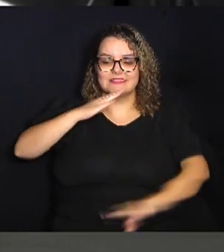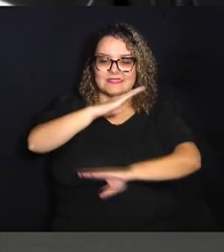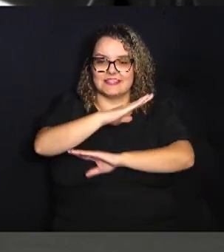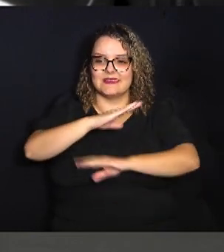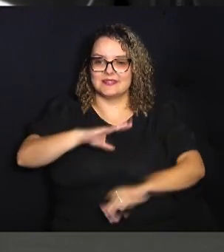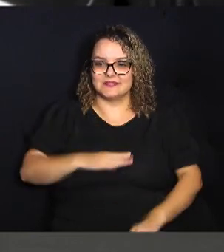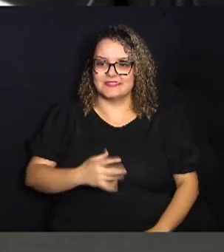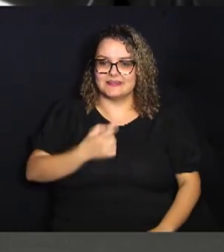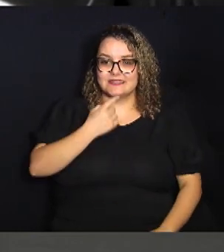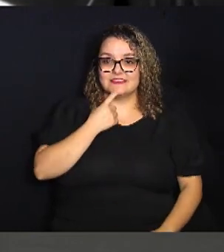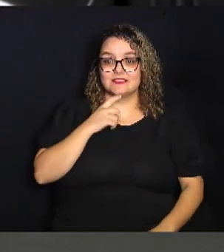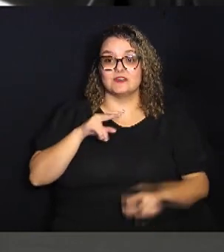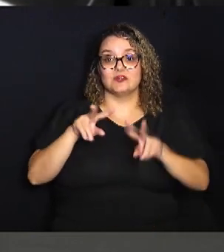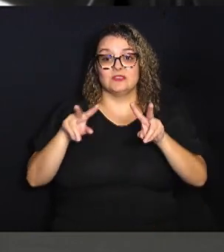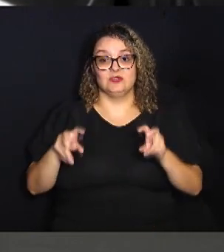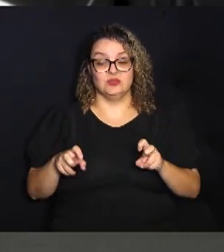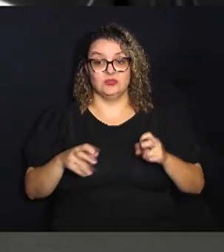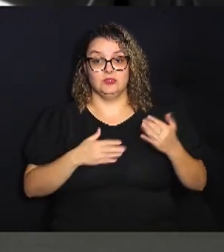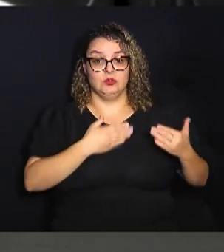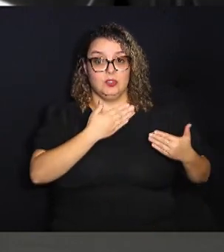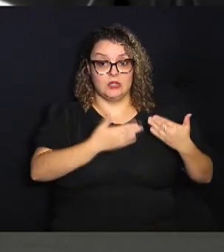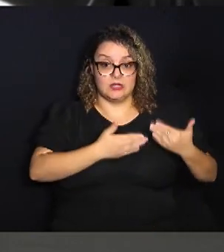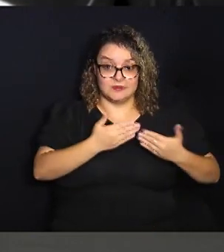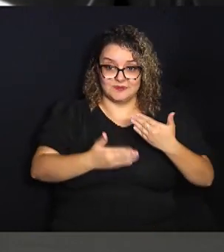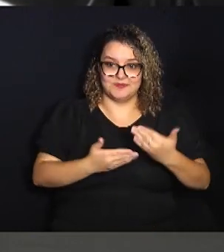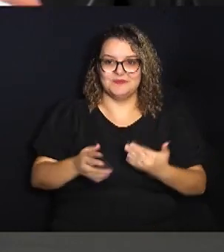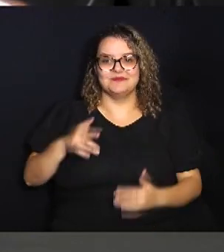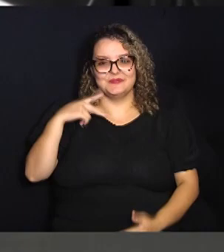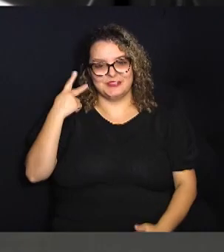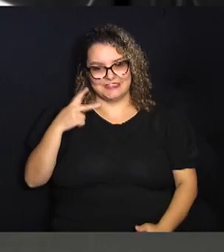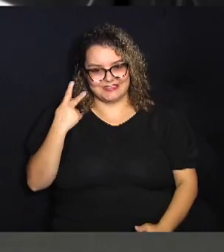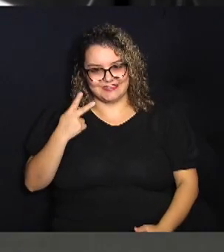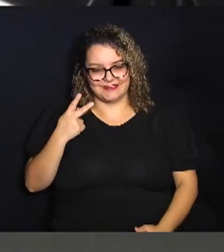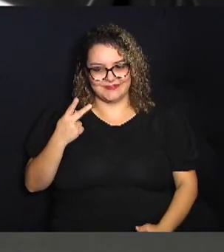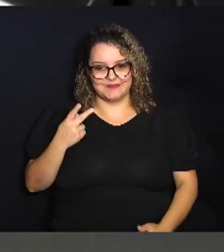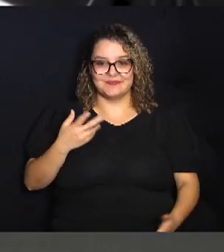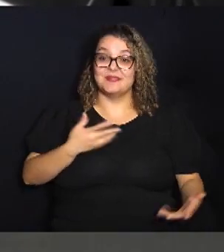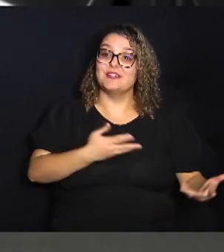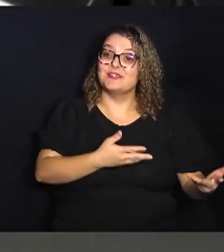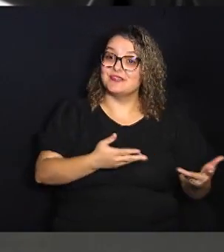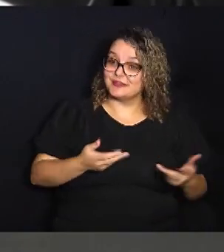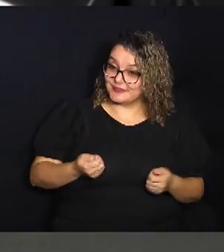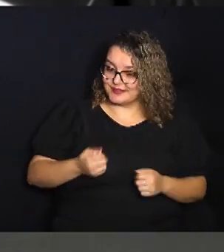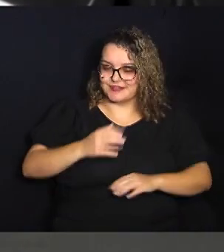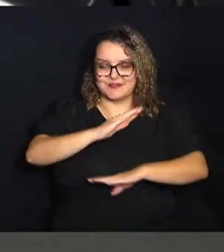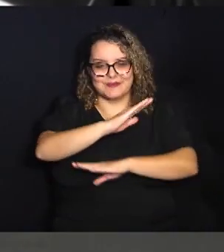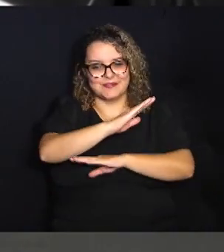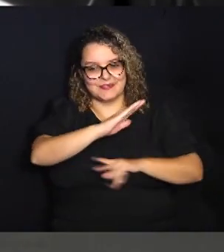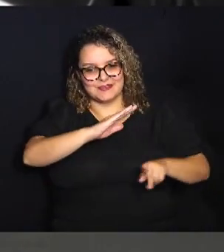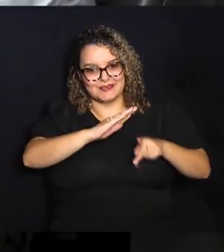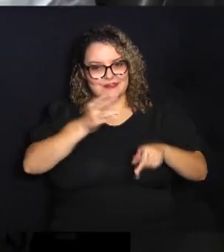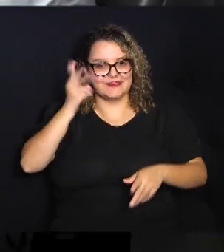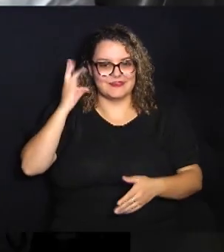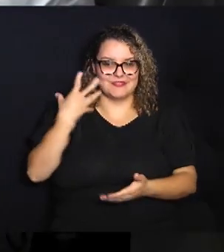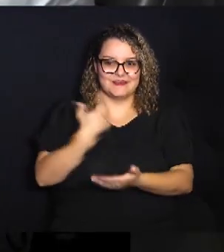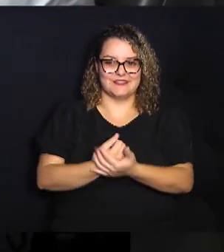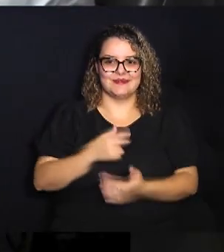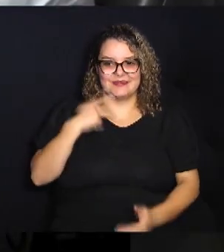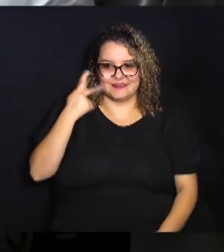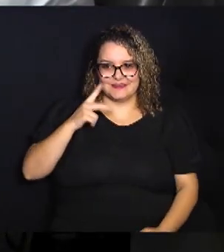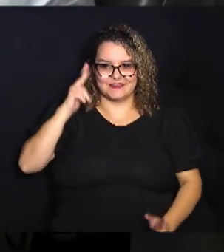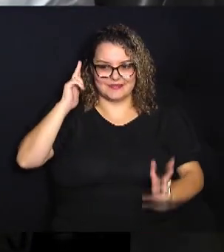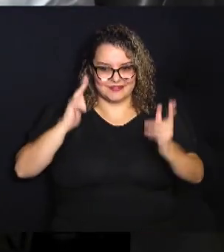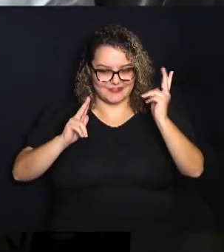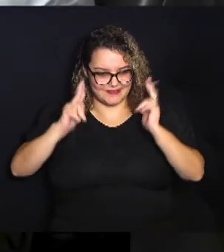Campinas a respeito da sua trajetória política. E o convidado do nosso podcast hoje é o vereador